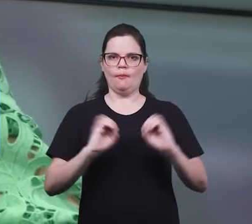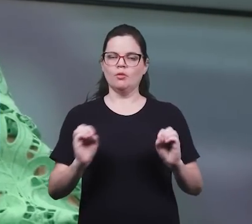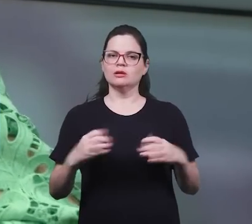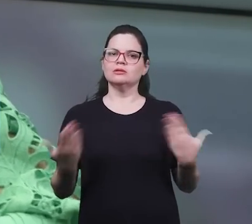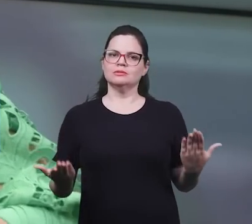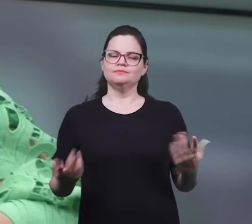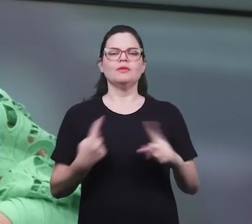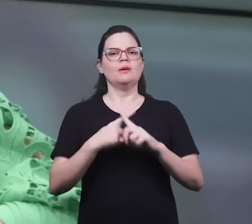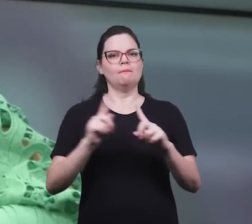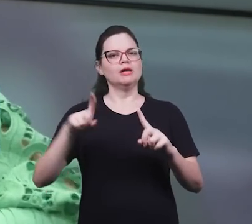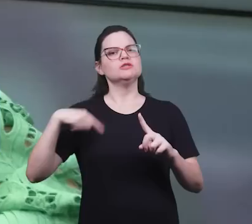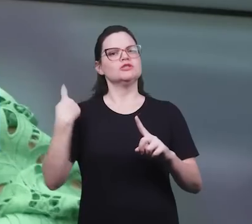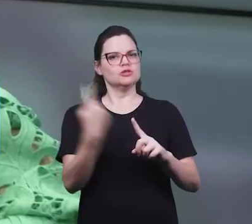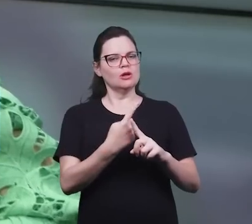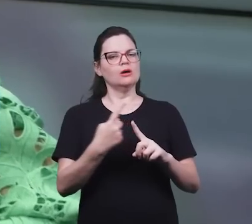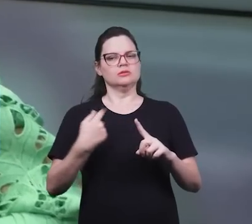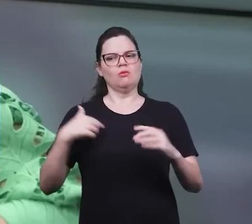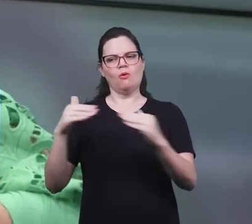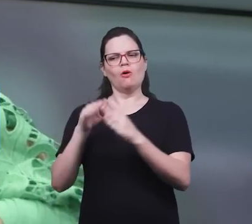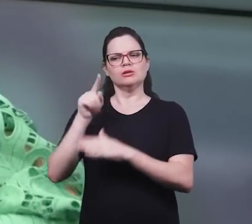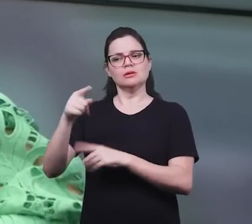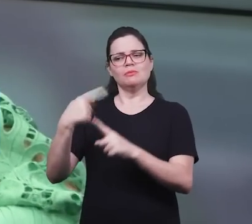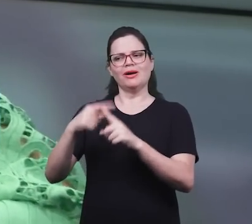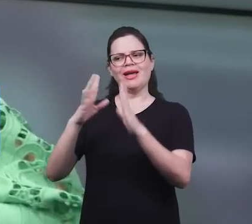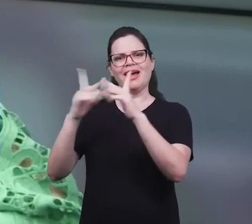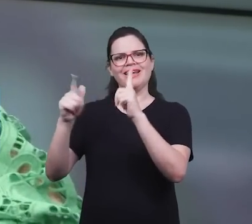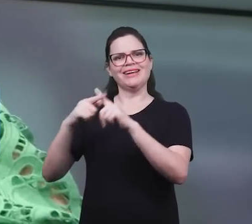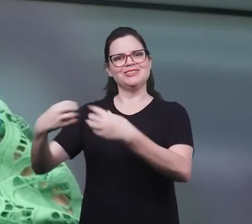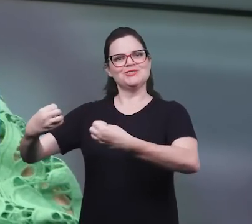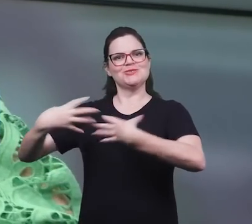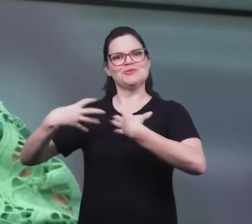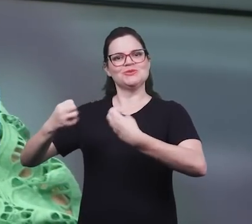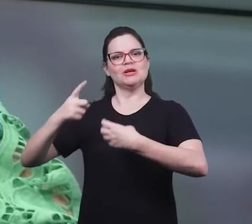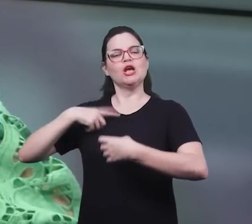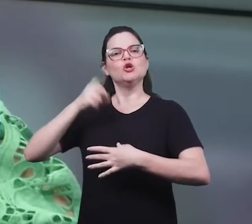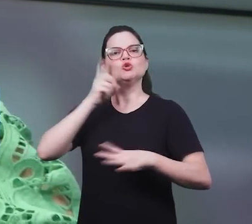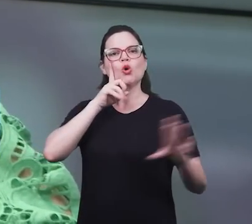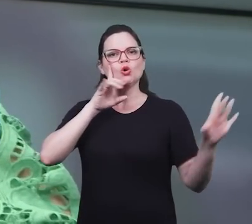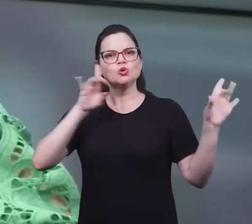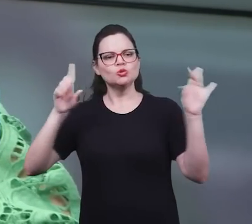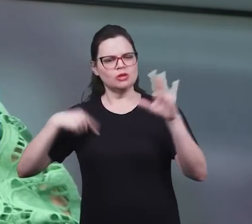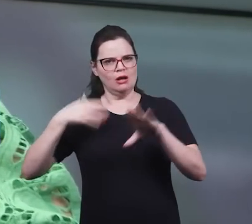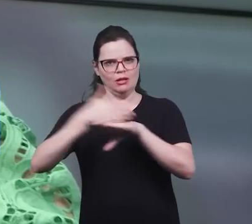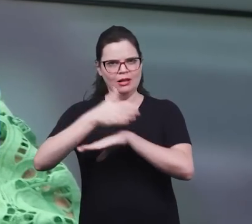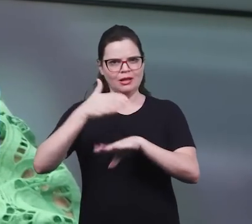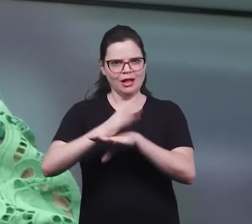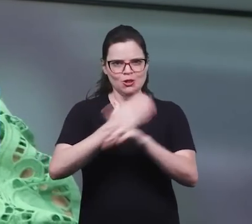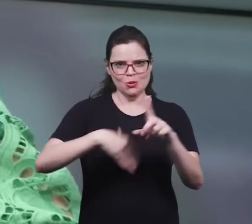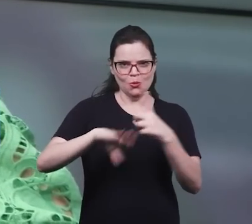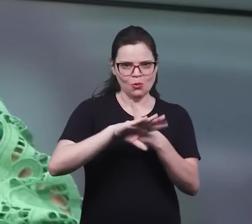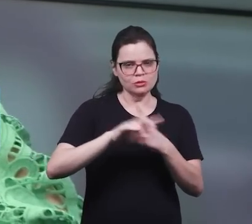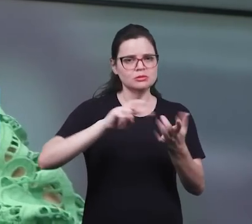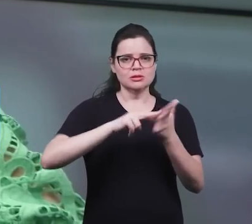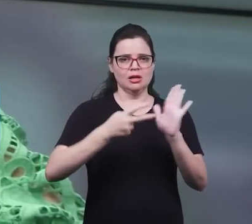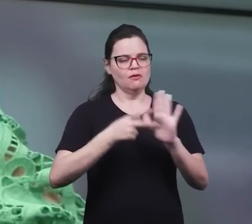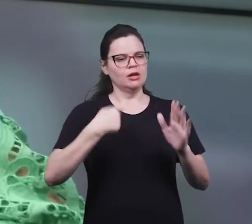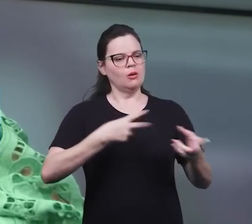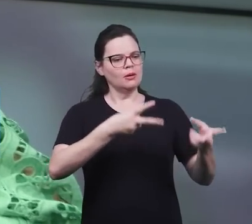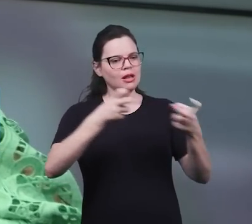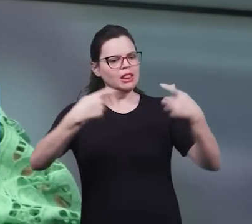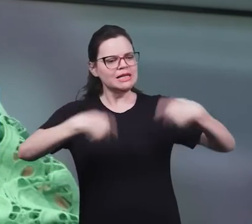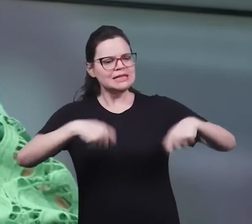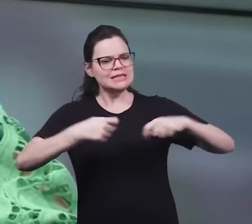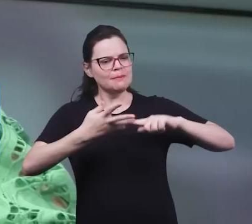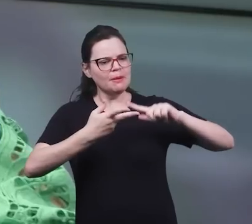a igreja nos ensina isso, né? A nossa participação diária na igreja, as diferentes reuniões que nós temos, os cultos,